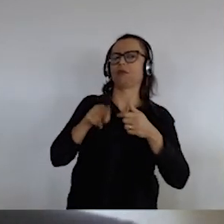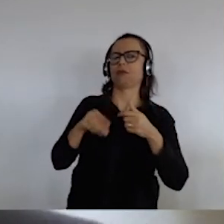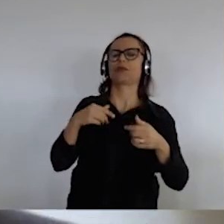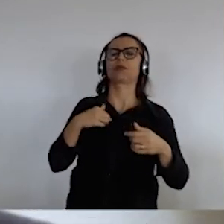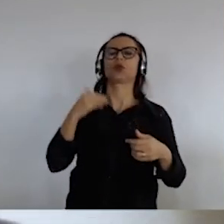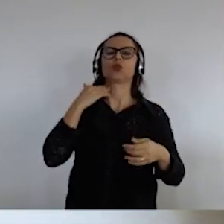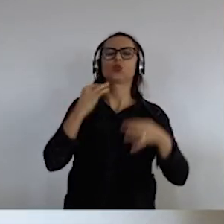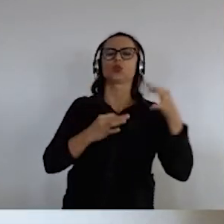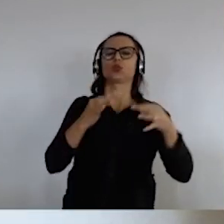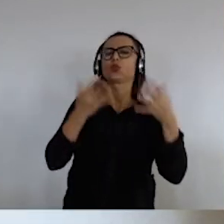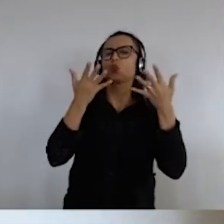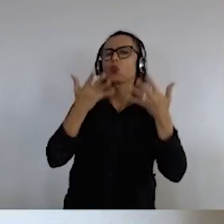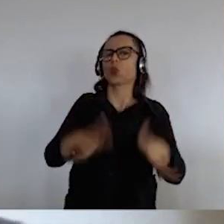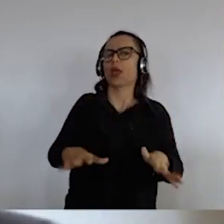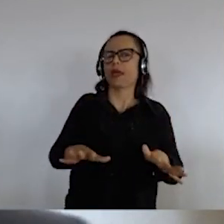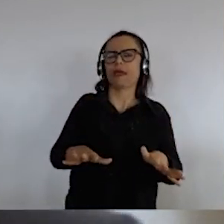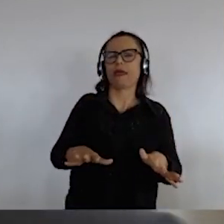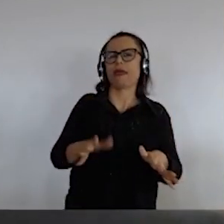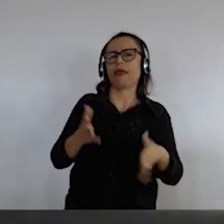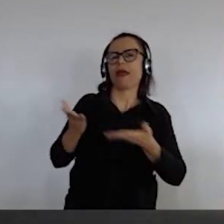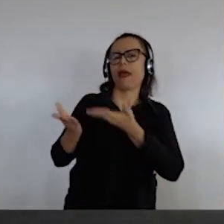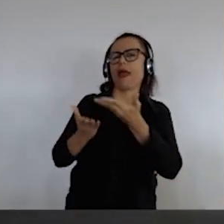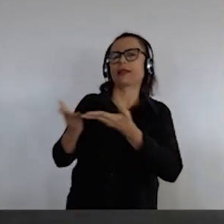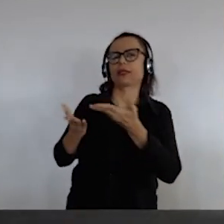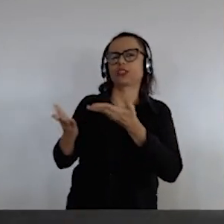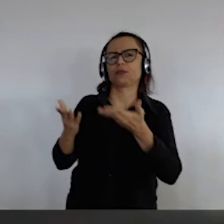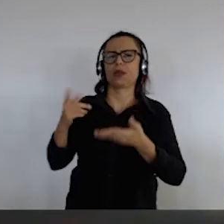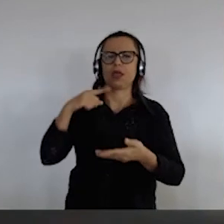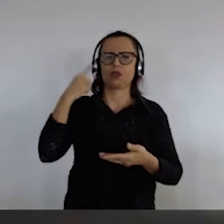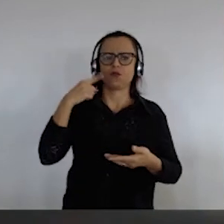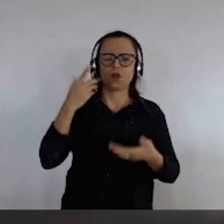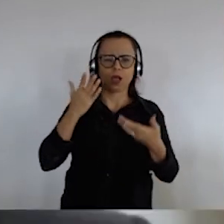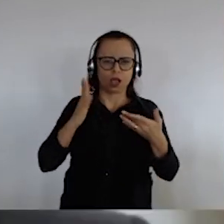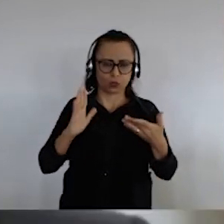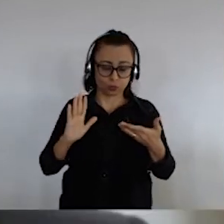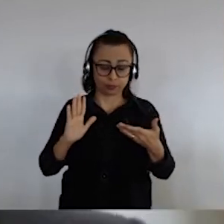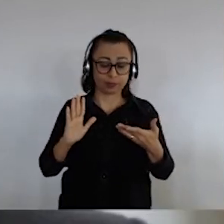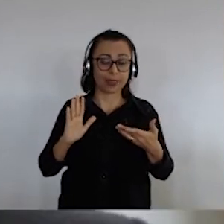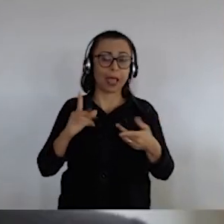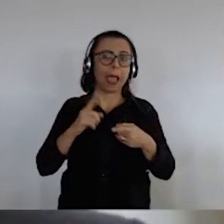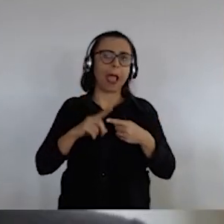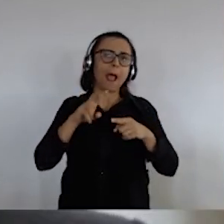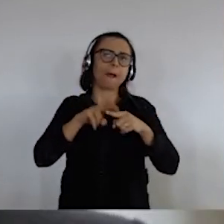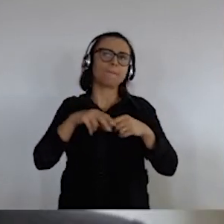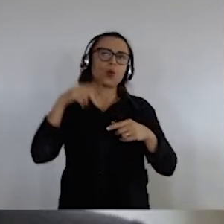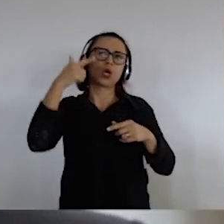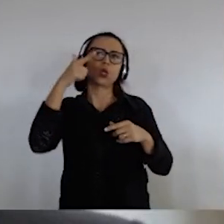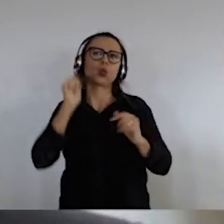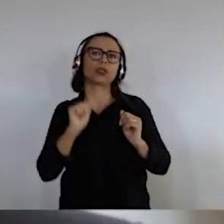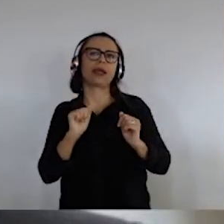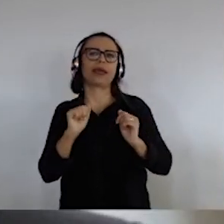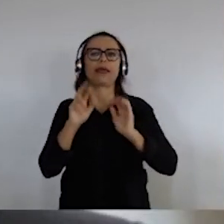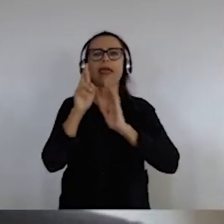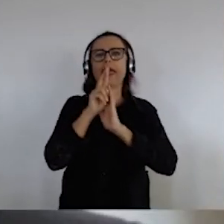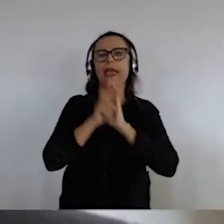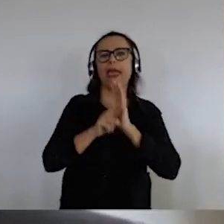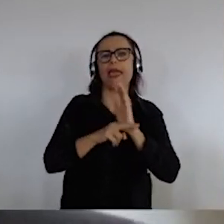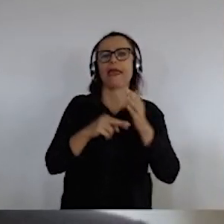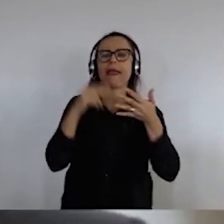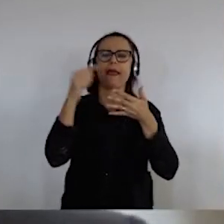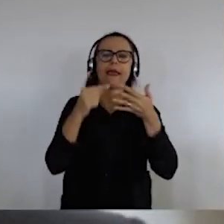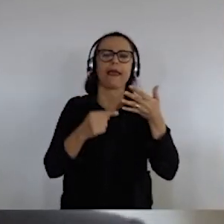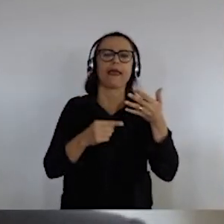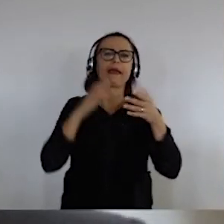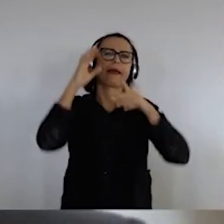dos magistrados, alegando que não havia uma regulamentação definida por parte do